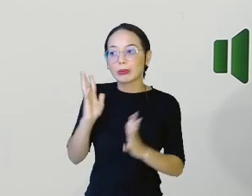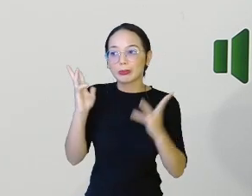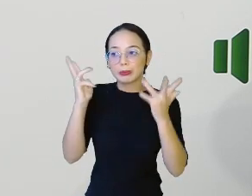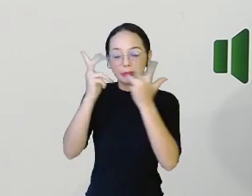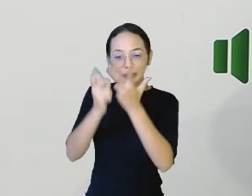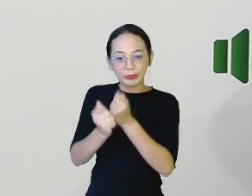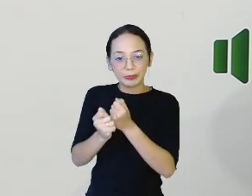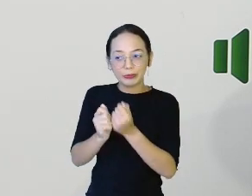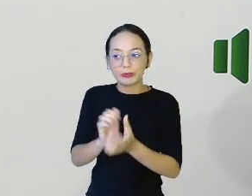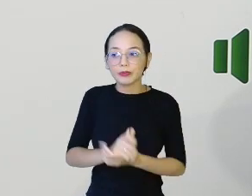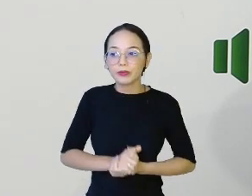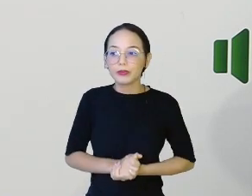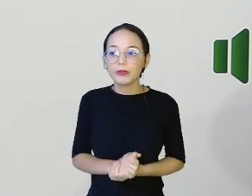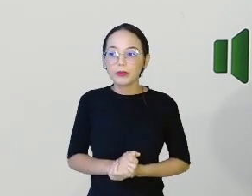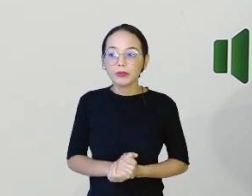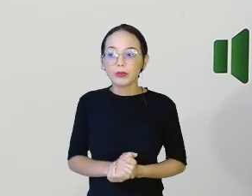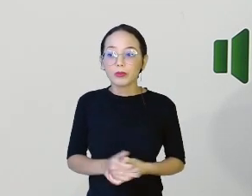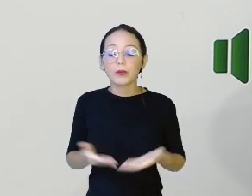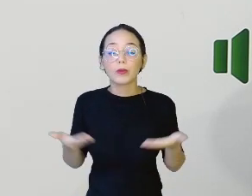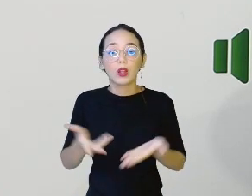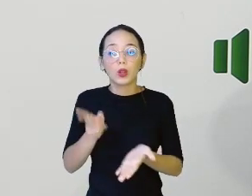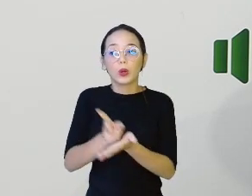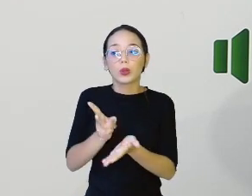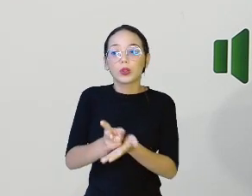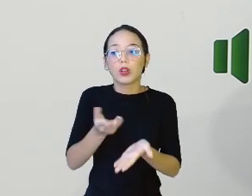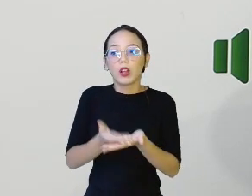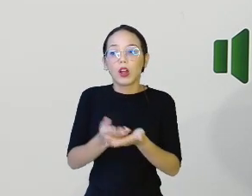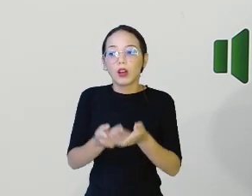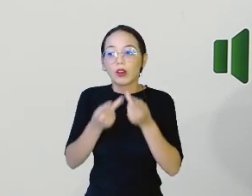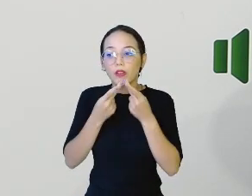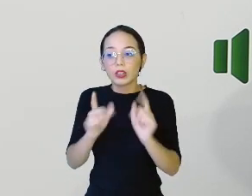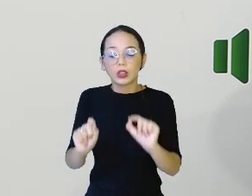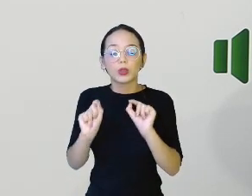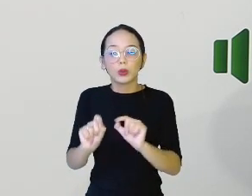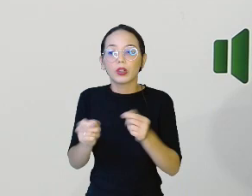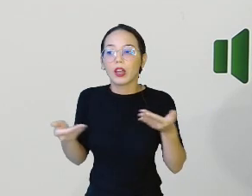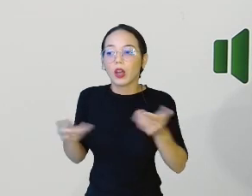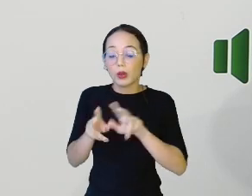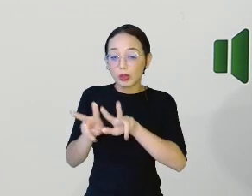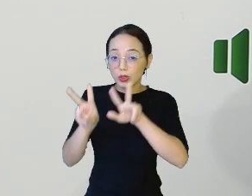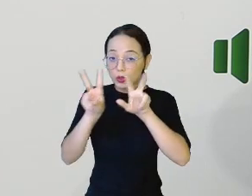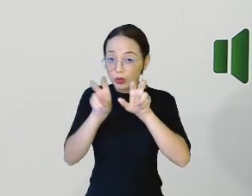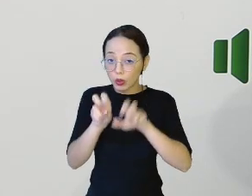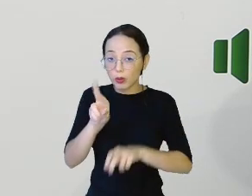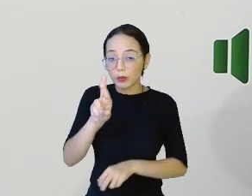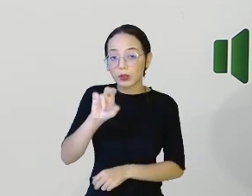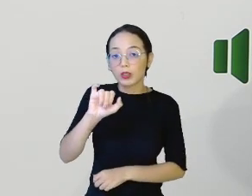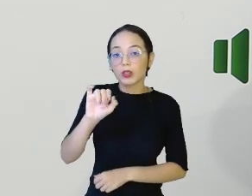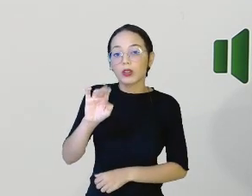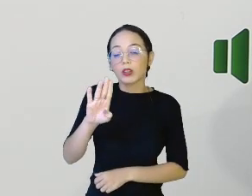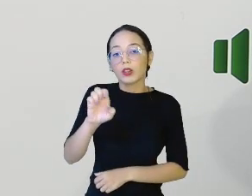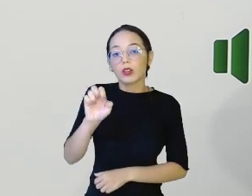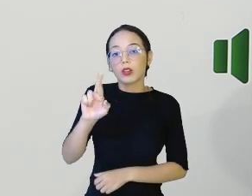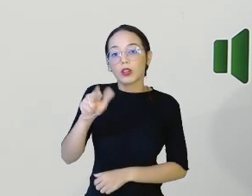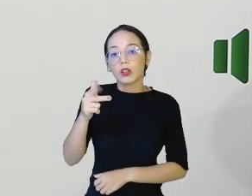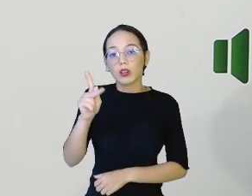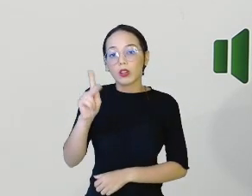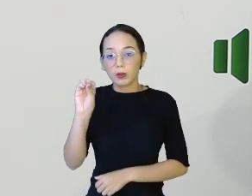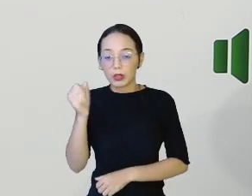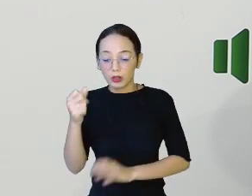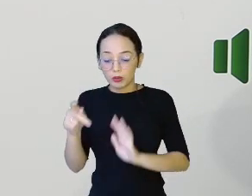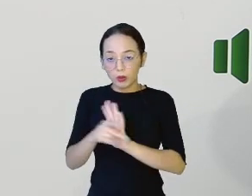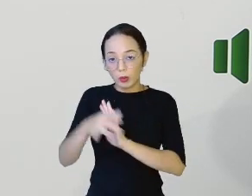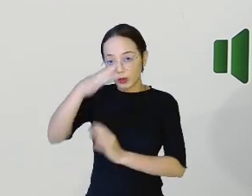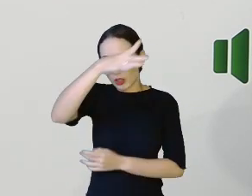belíssima. Vamos continuar a aula falando um pouco agora sobre os ribeirinhos da